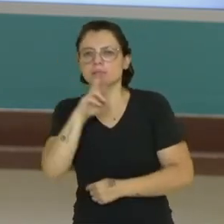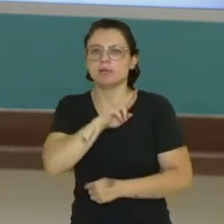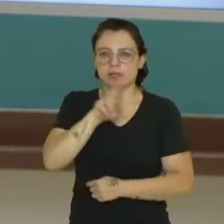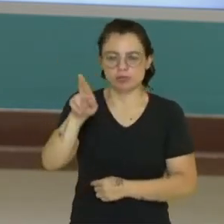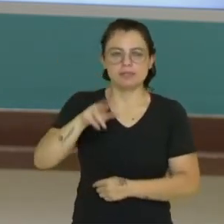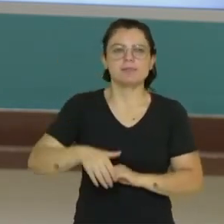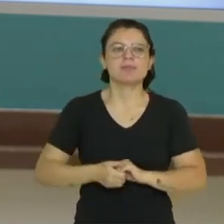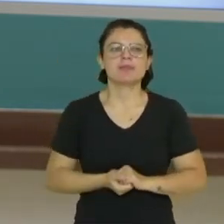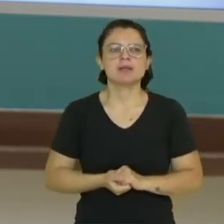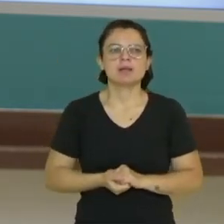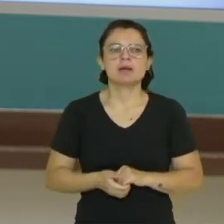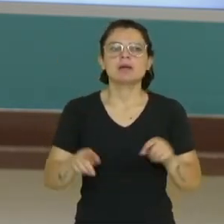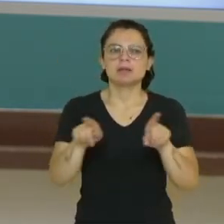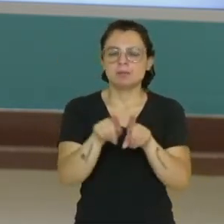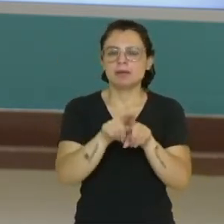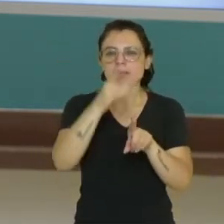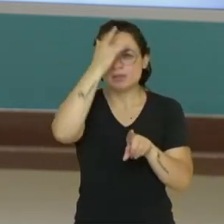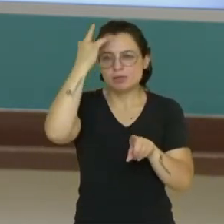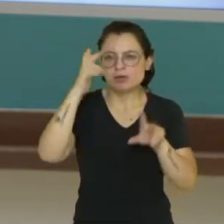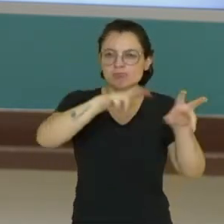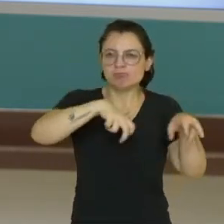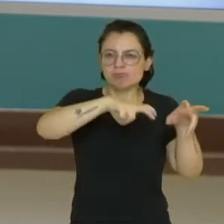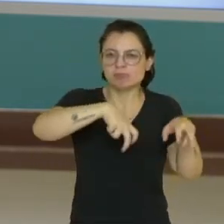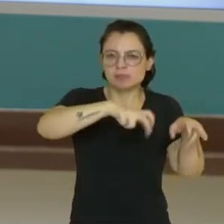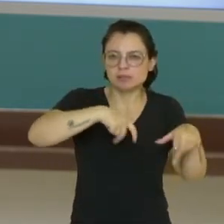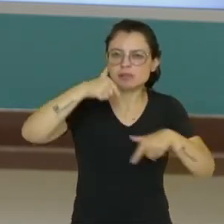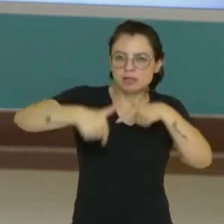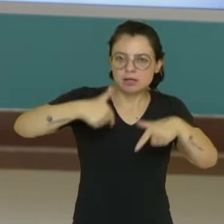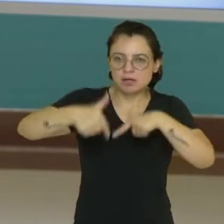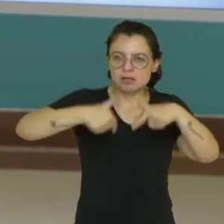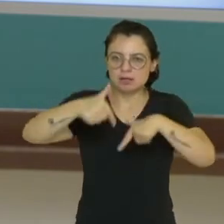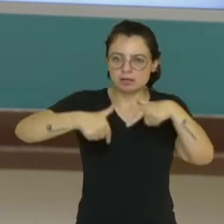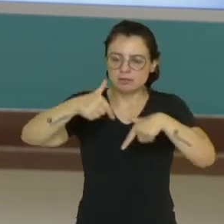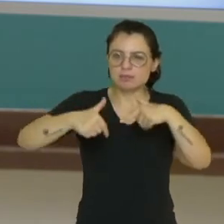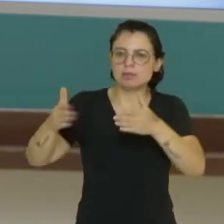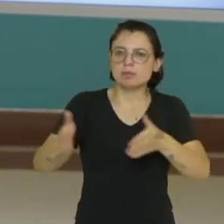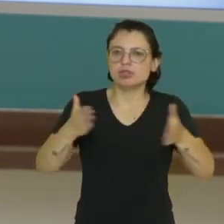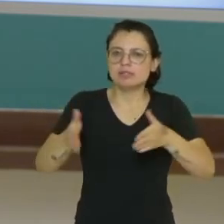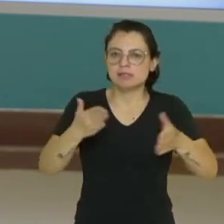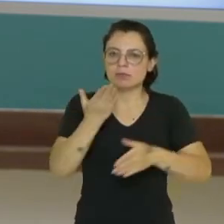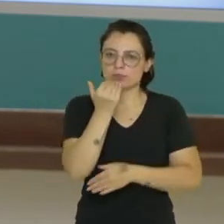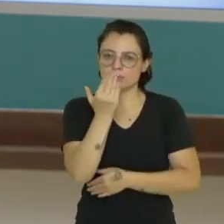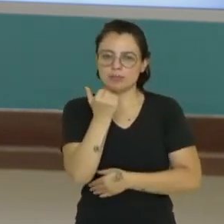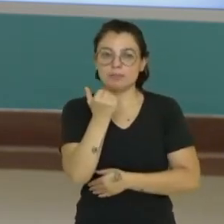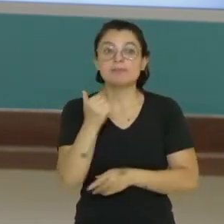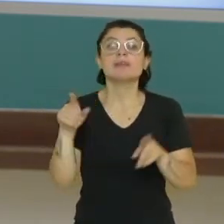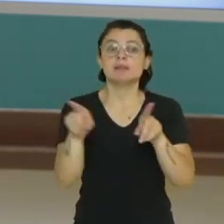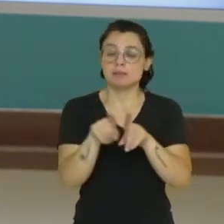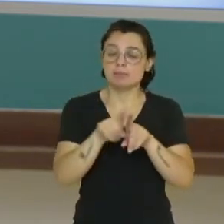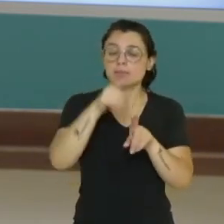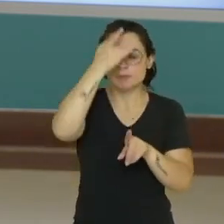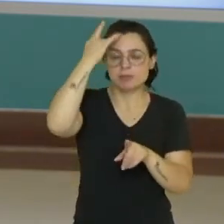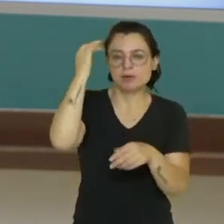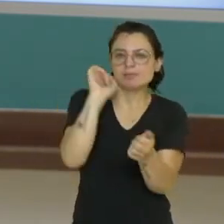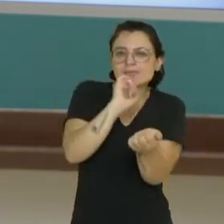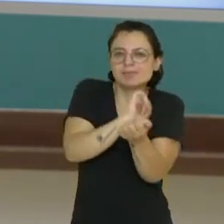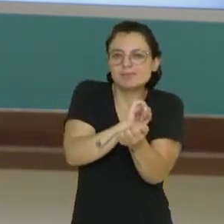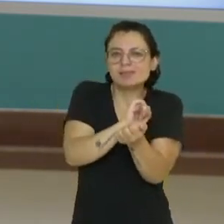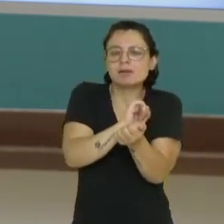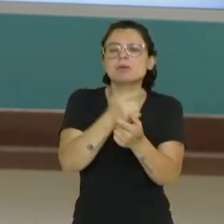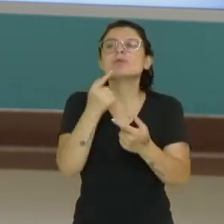religiosa, os camponeses, que trabalhavam na agricultura e na produção de alimentos, e os escravizados,